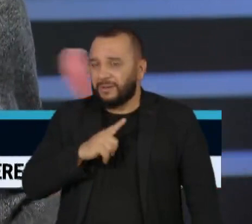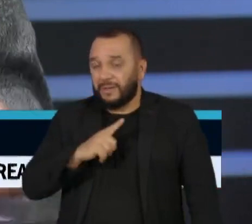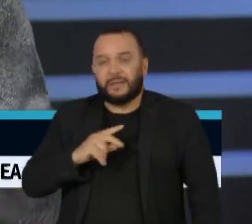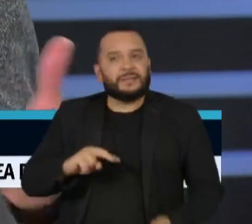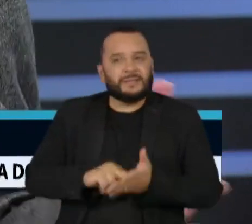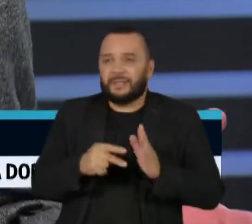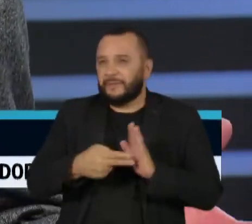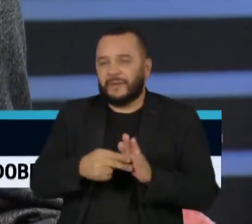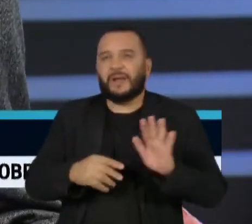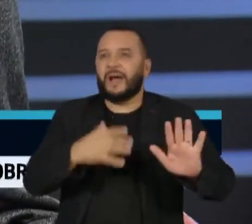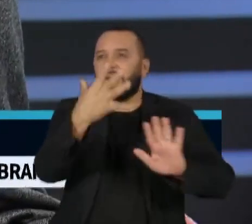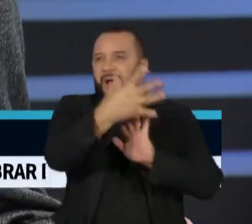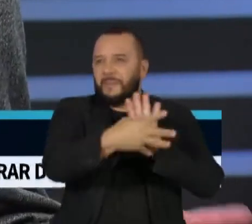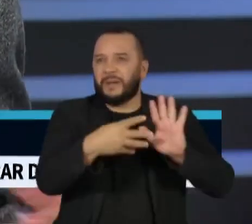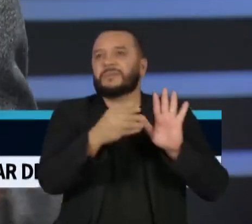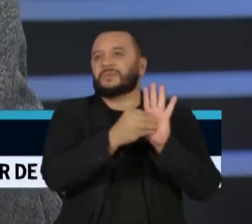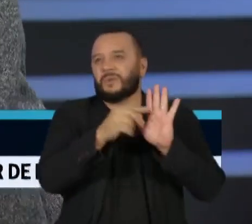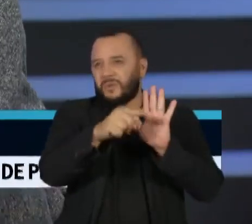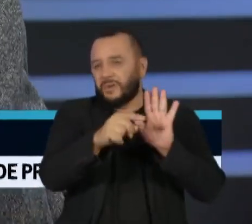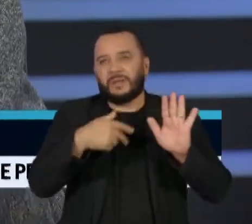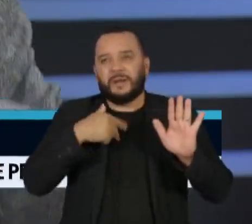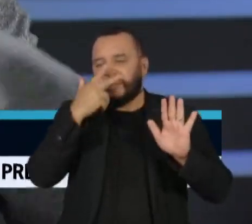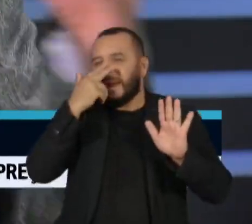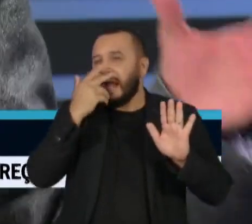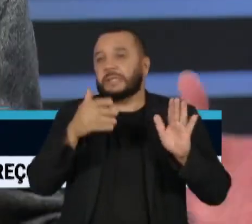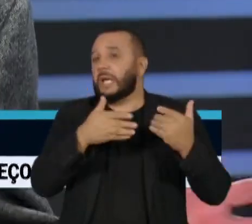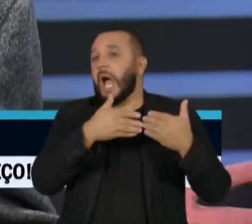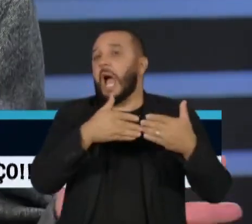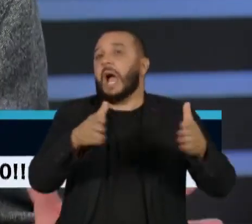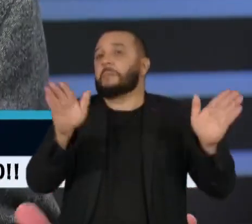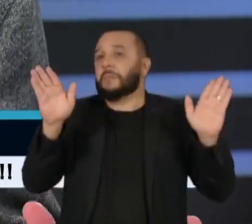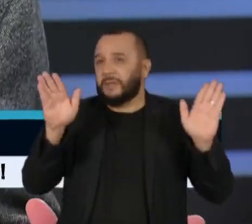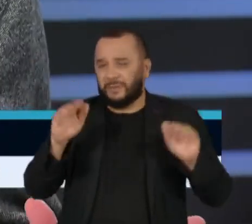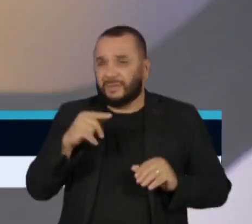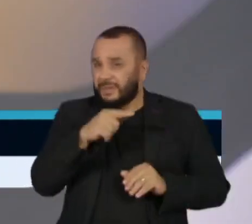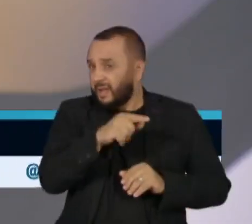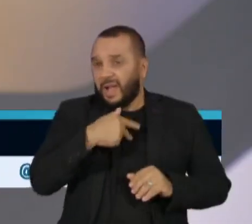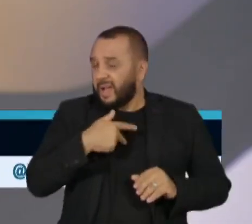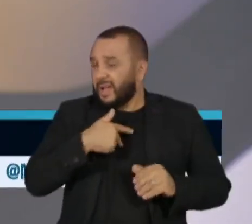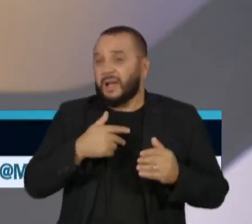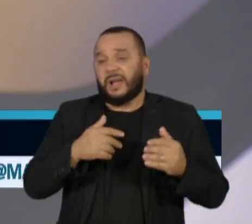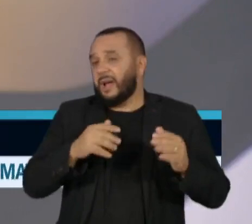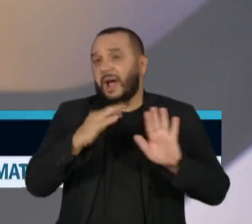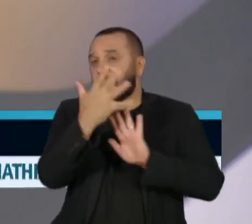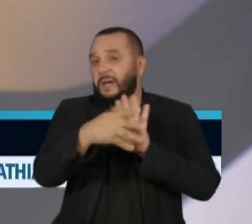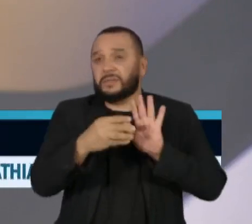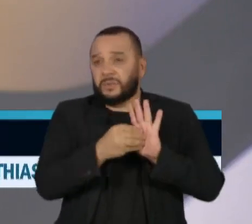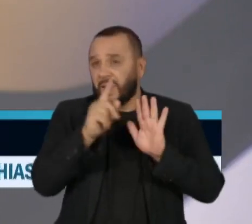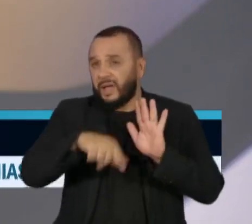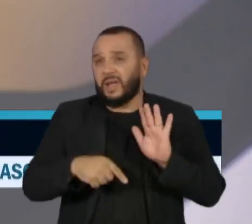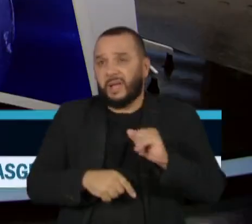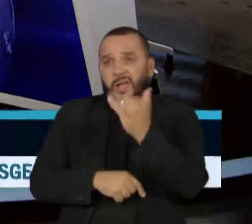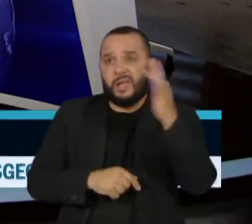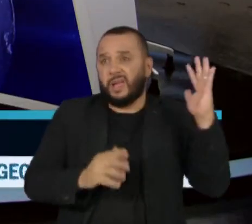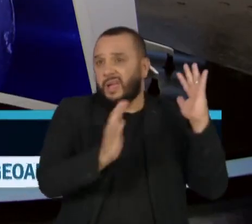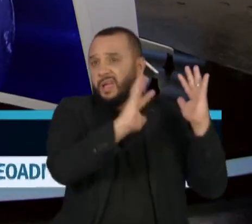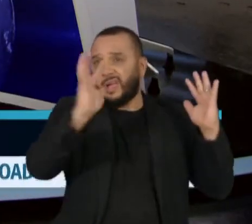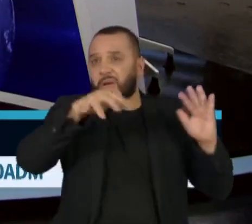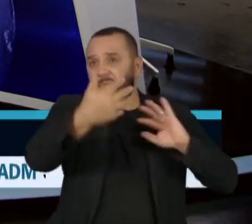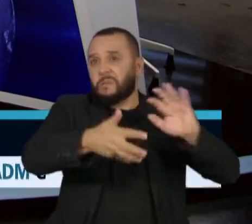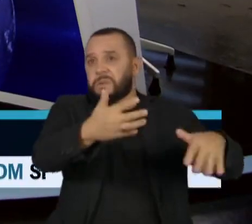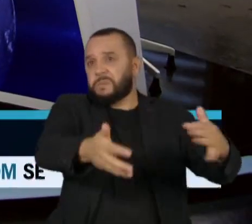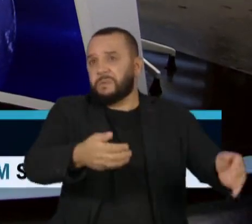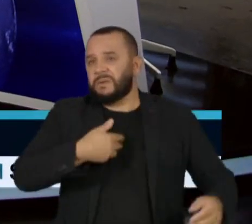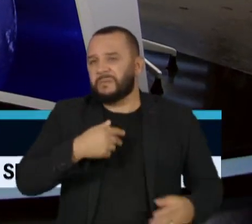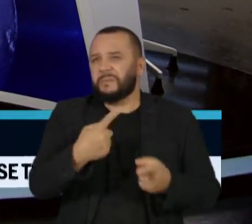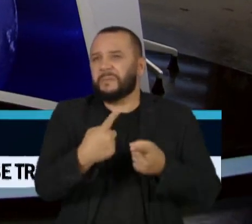Amazônia todo mundo sabe que Amazônia é um problema que o único grande negócio que tem na Amazônia é devasta Amazônia como negócio que Amazônia está